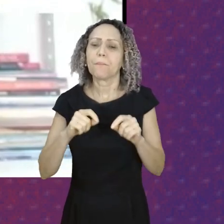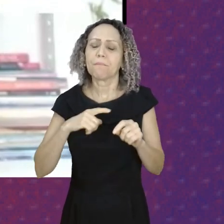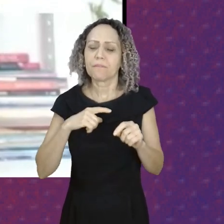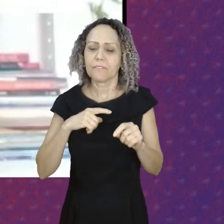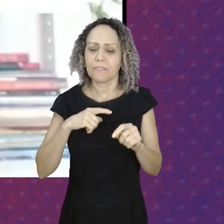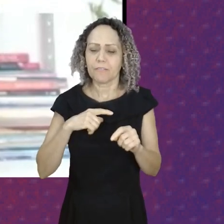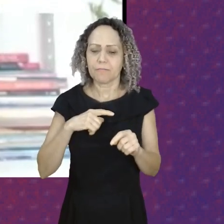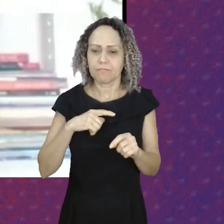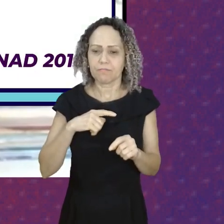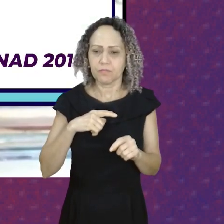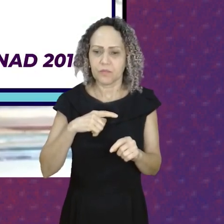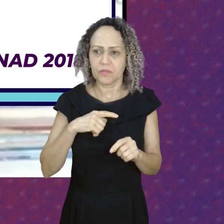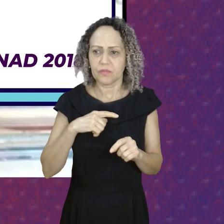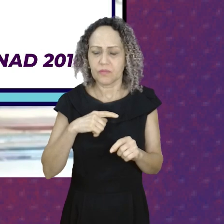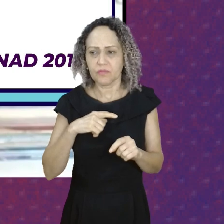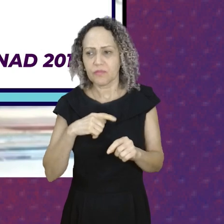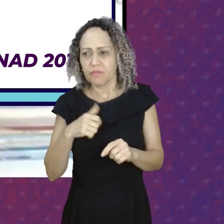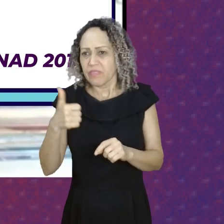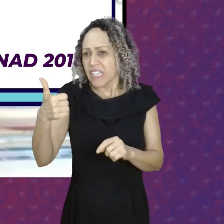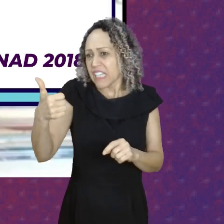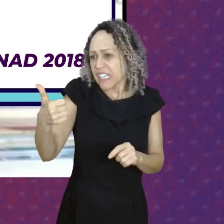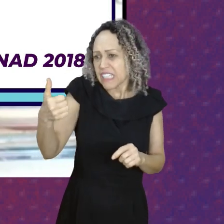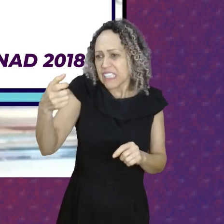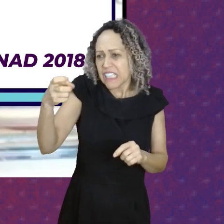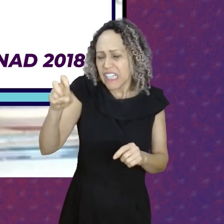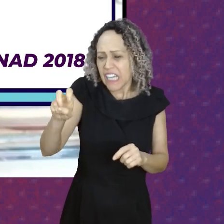população de